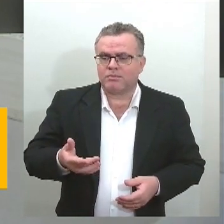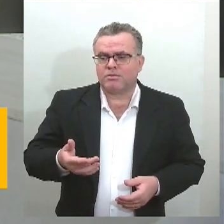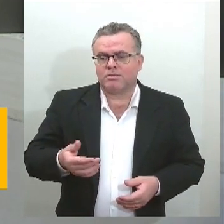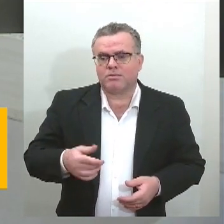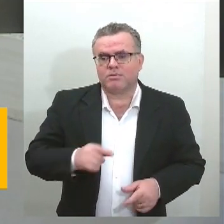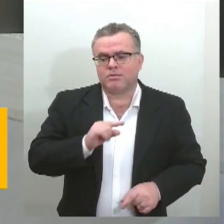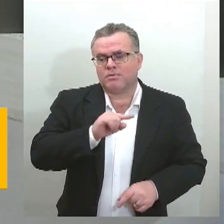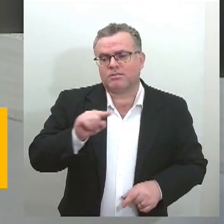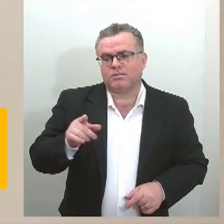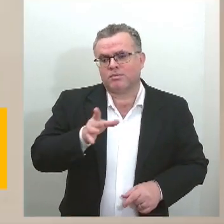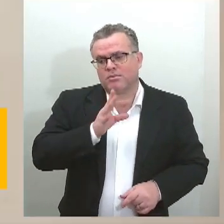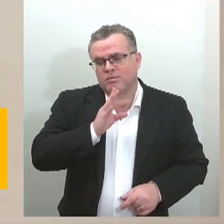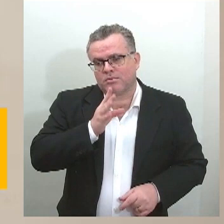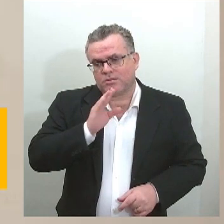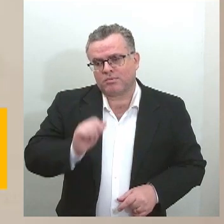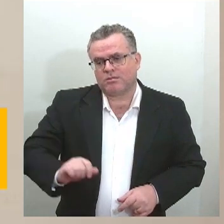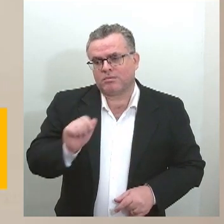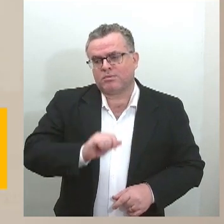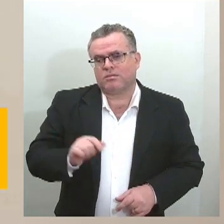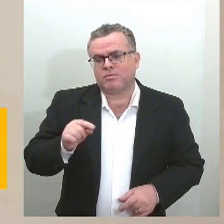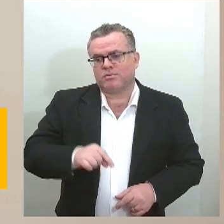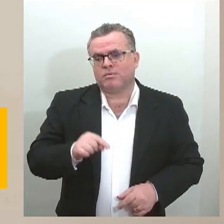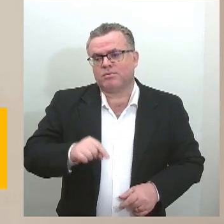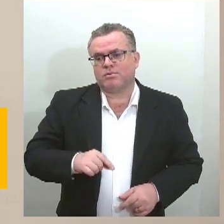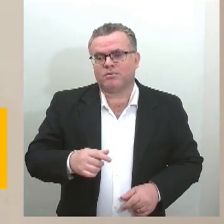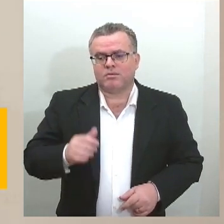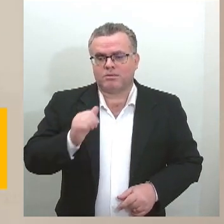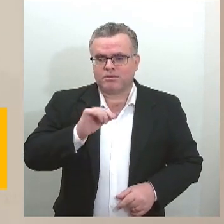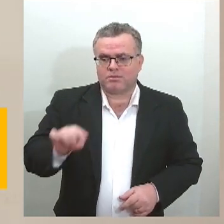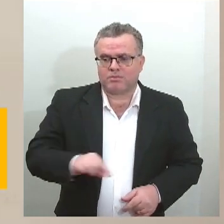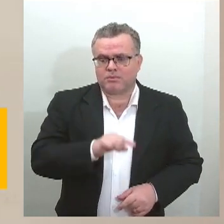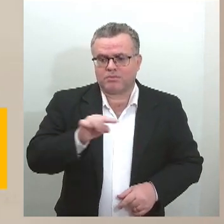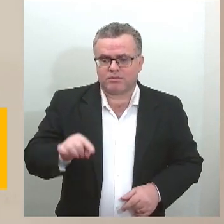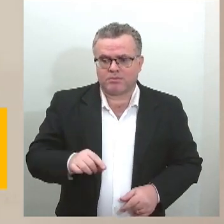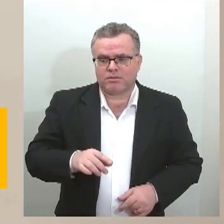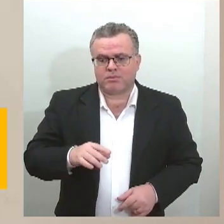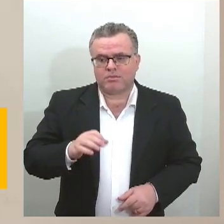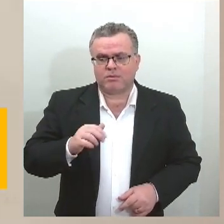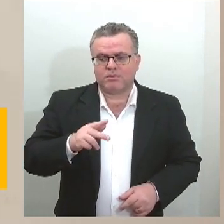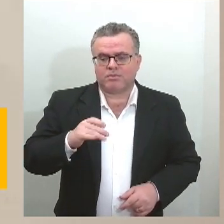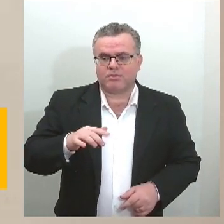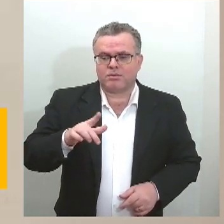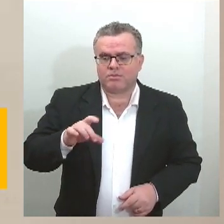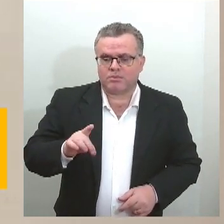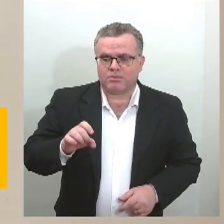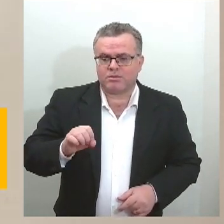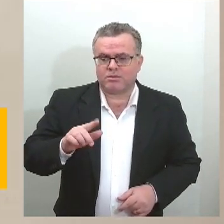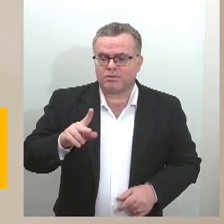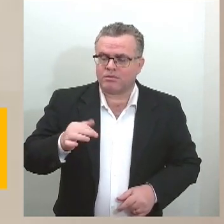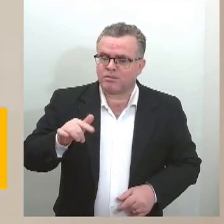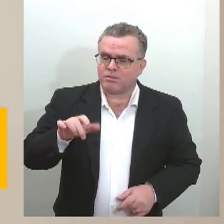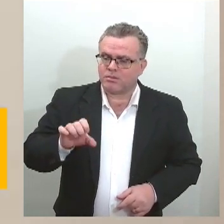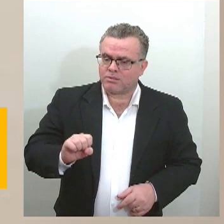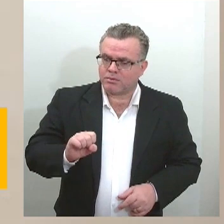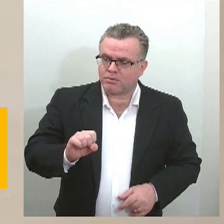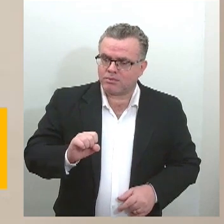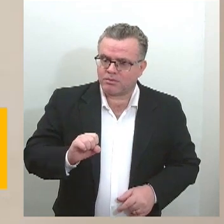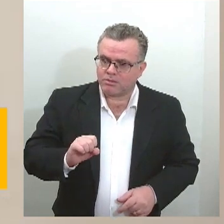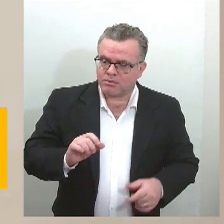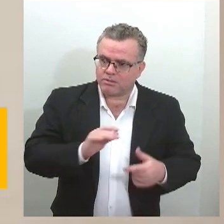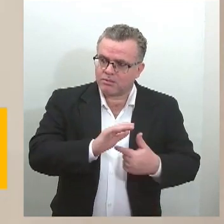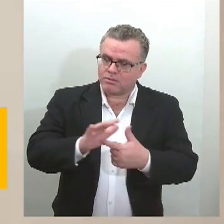nossa associação, que é o arroba Grupo Borboletas do Vale. Quero novamente enfatizar, lupus não é uma